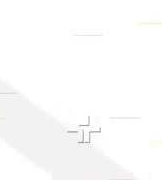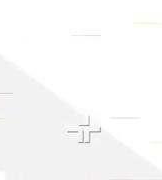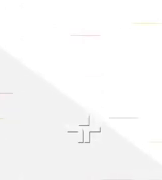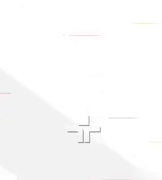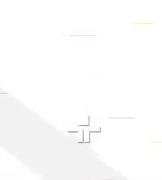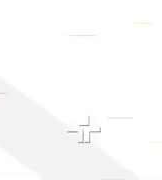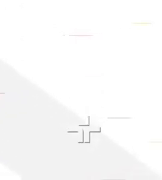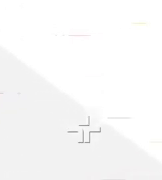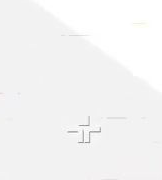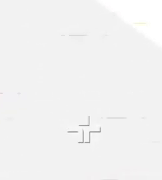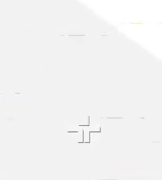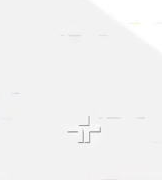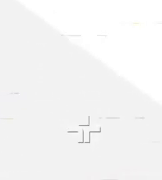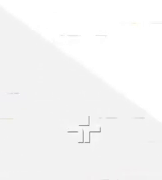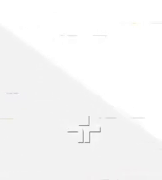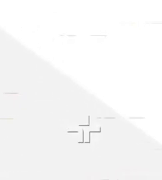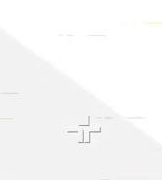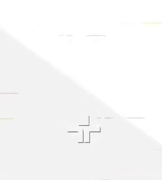quiser.